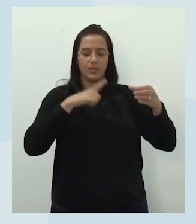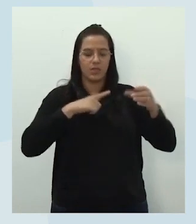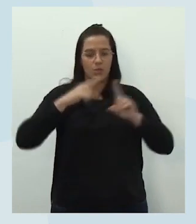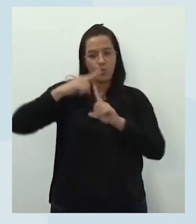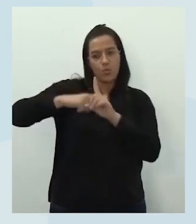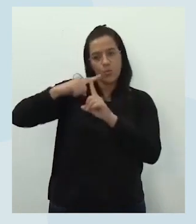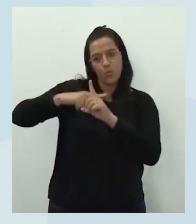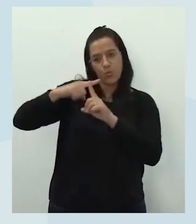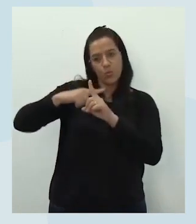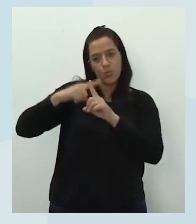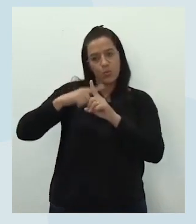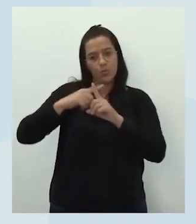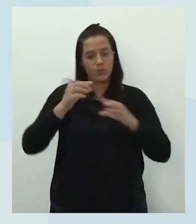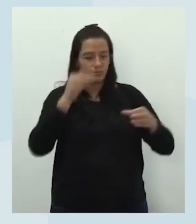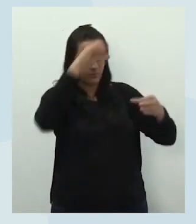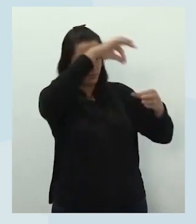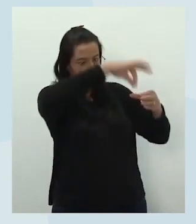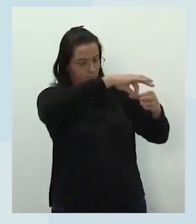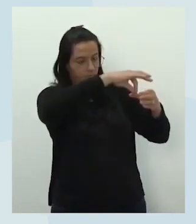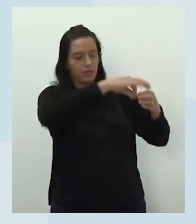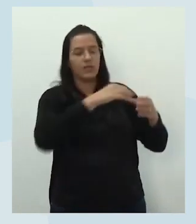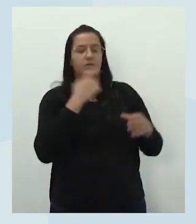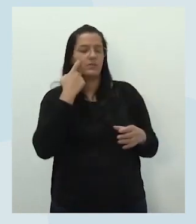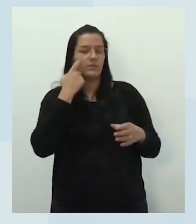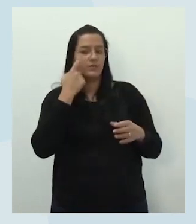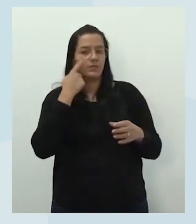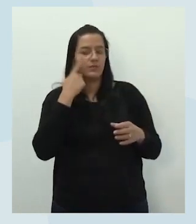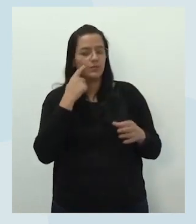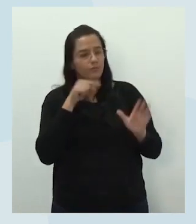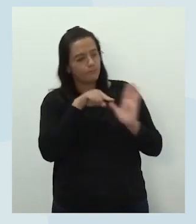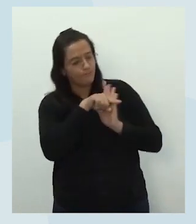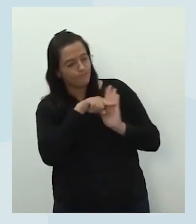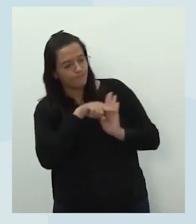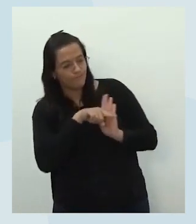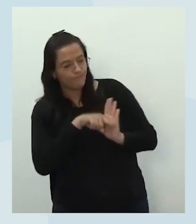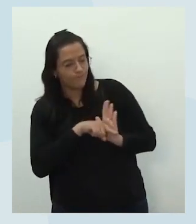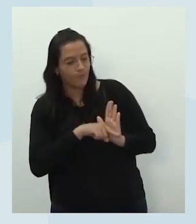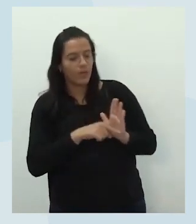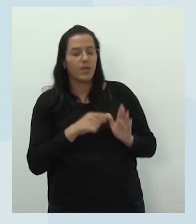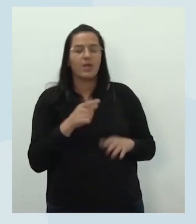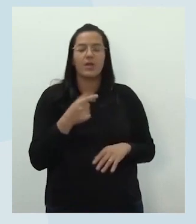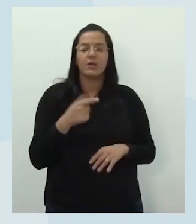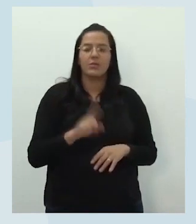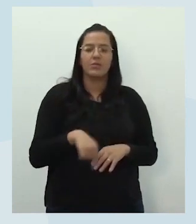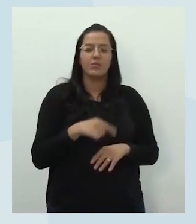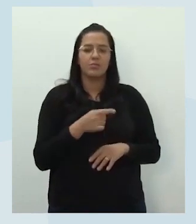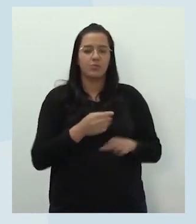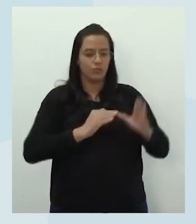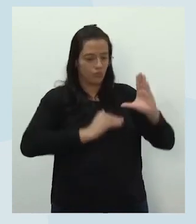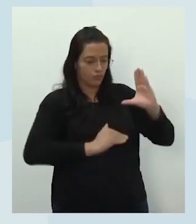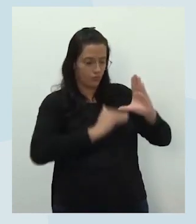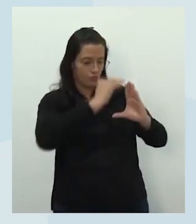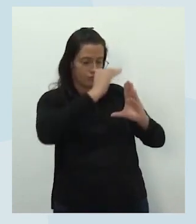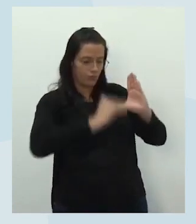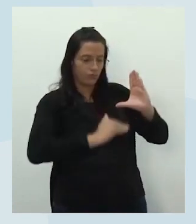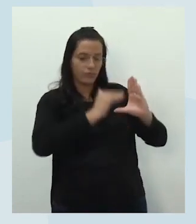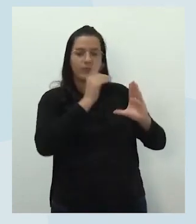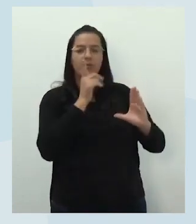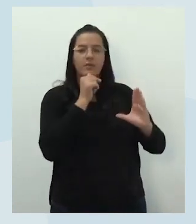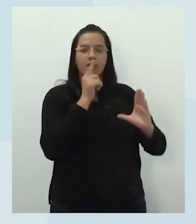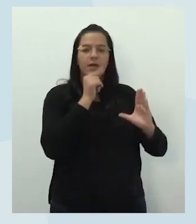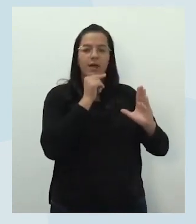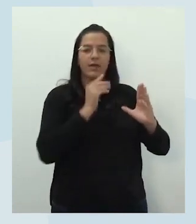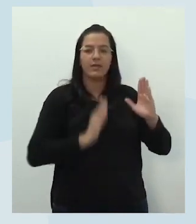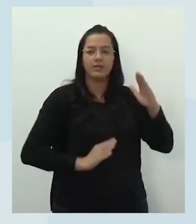e observe quanto tempo será gasto para o nível da água chegar à marca de 10 centímetros. Anote